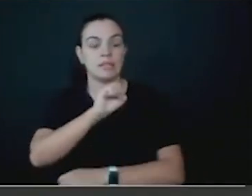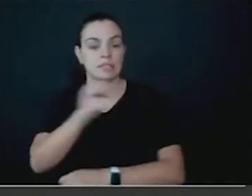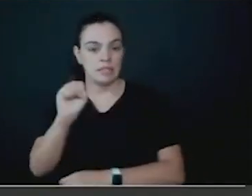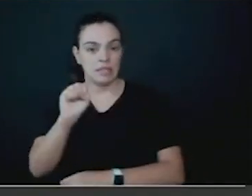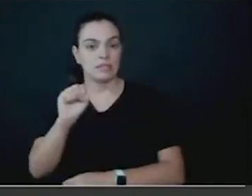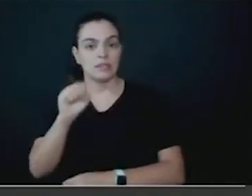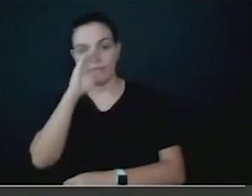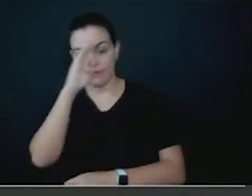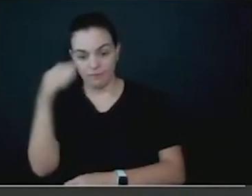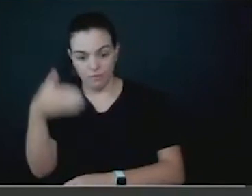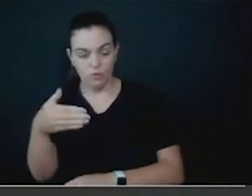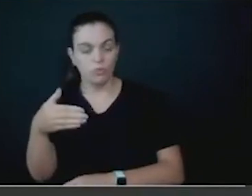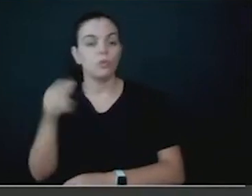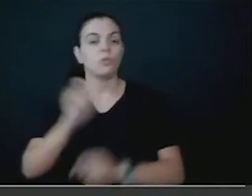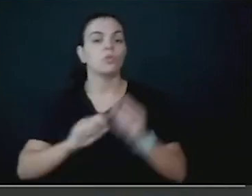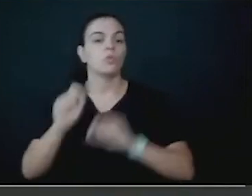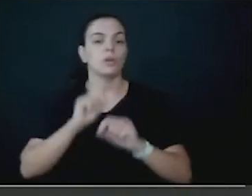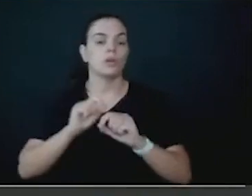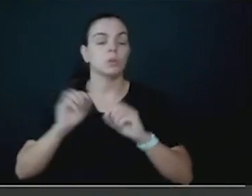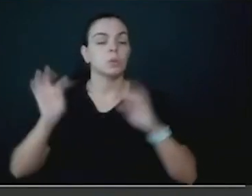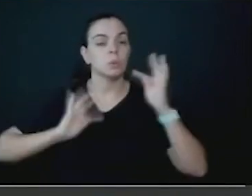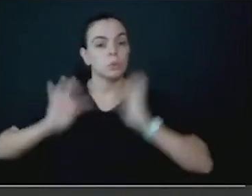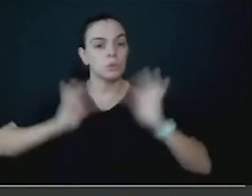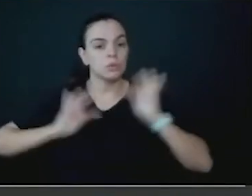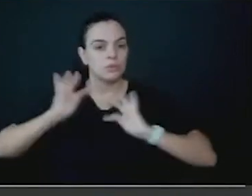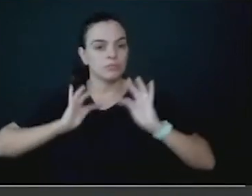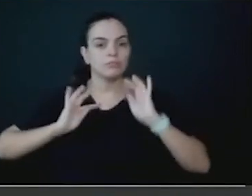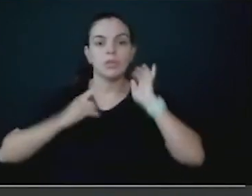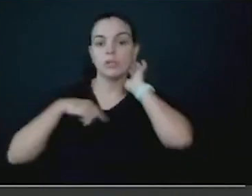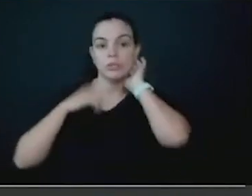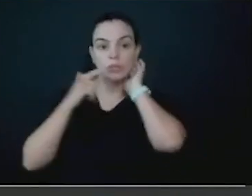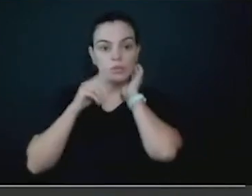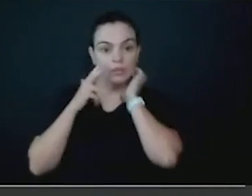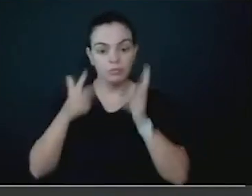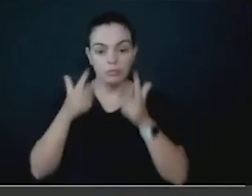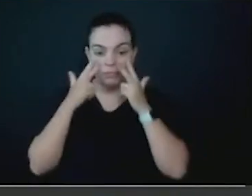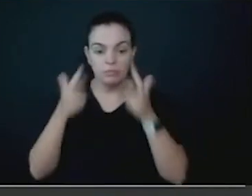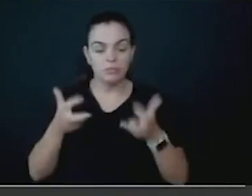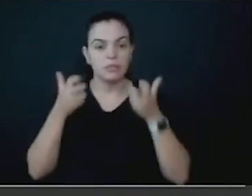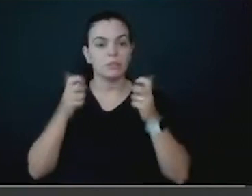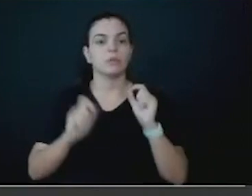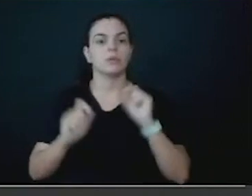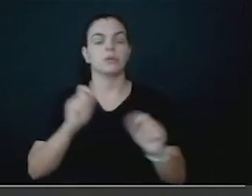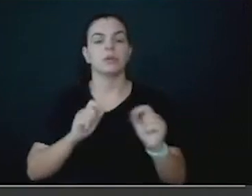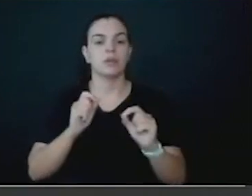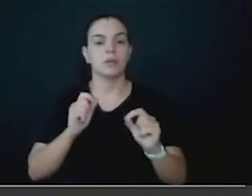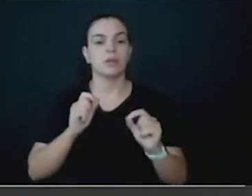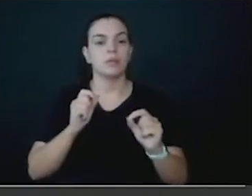do turismo mostram, a gente está muito além daquilo que era previsto. A gente imaginava 3% da arrecadação, já temos